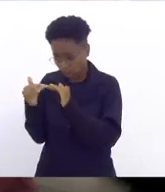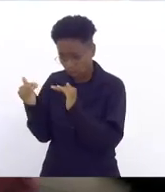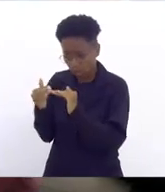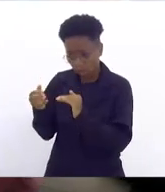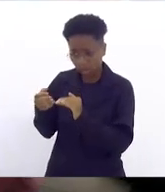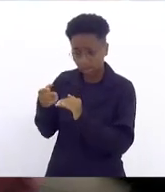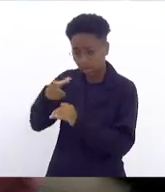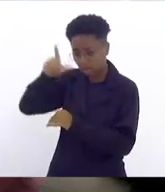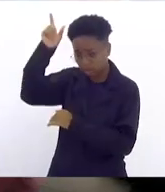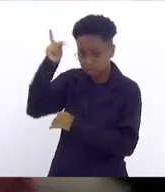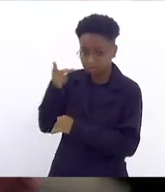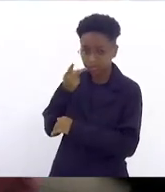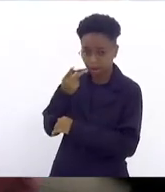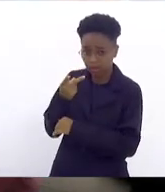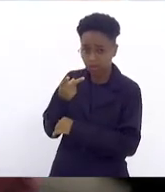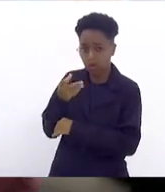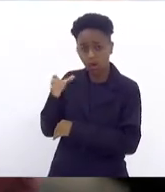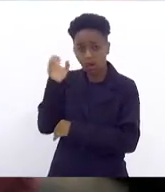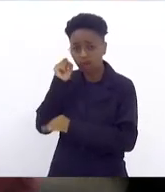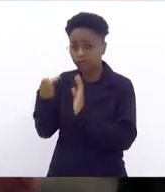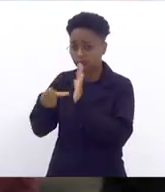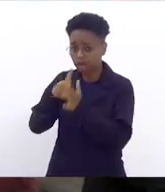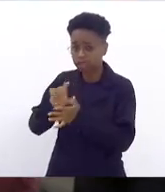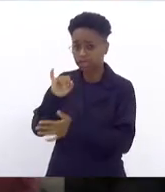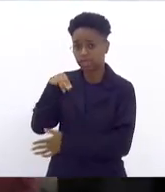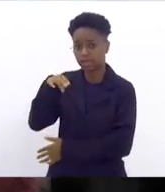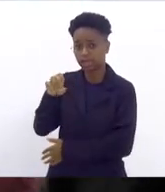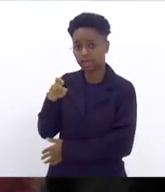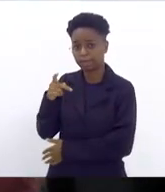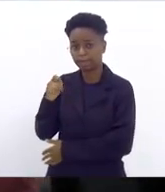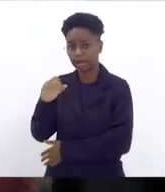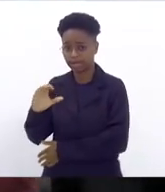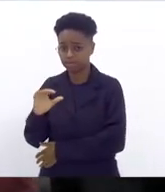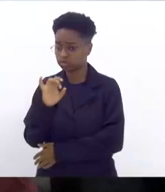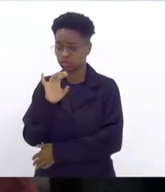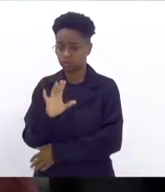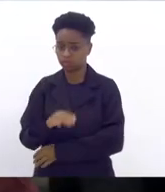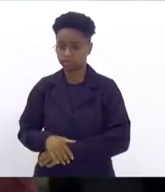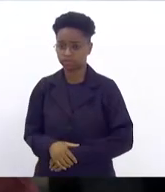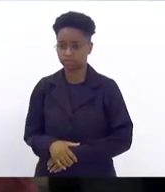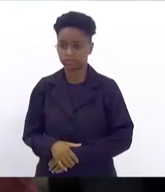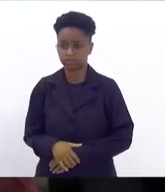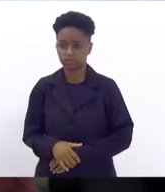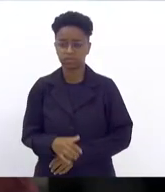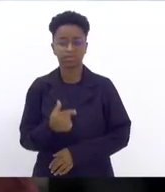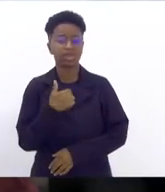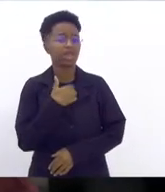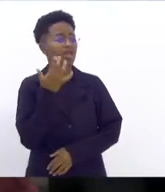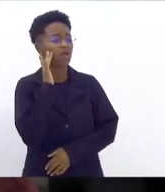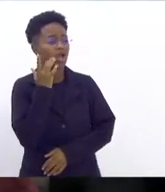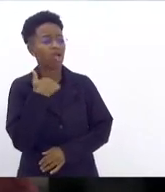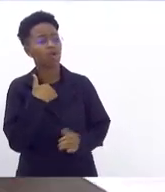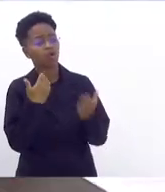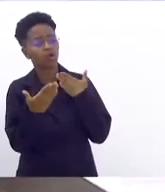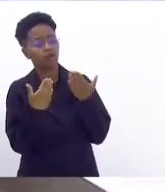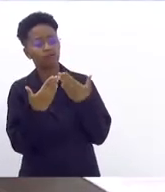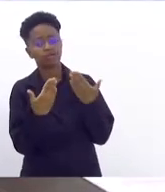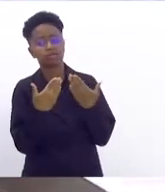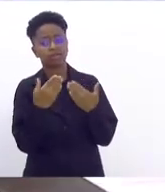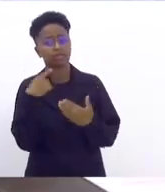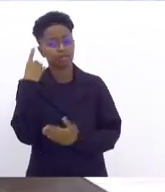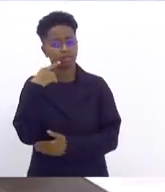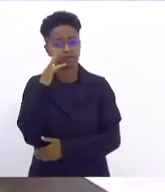Luiz Paulo, no sentido de ouvir antecipadamente o INEPAC. É nesse sentido. Eu acho, conversava sobre isso com o